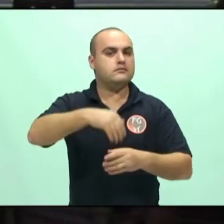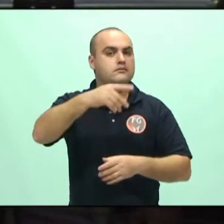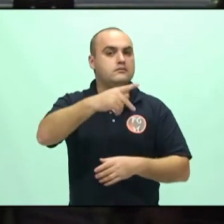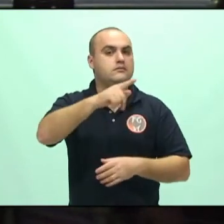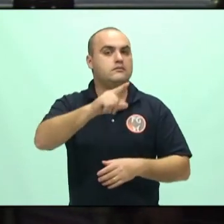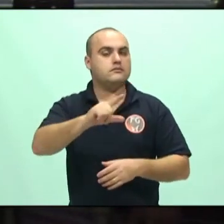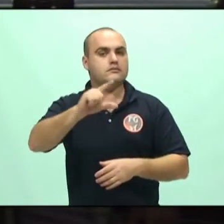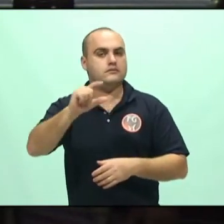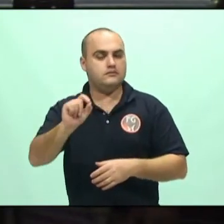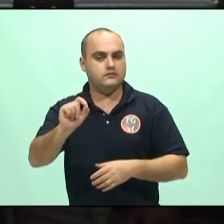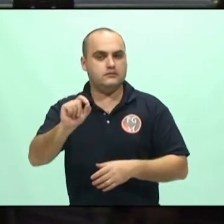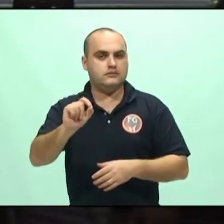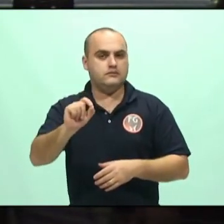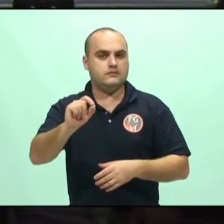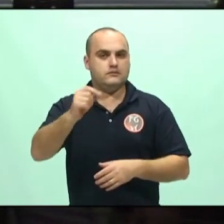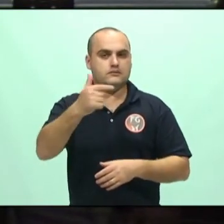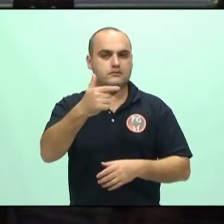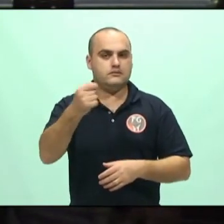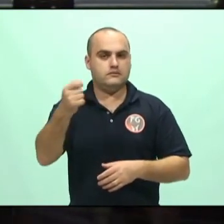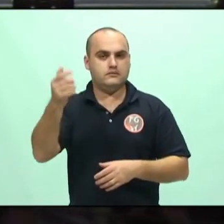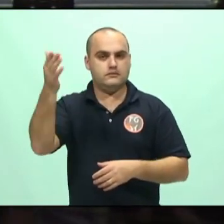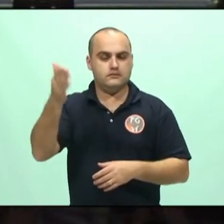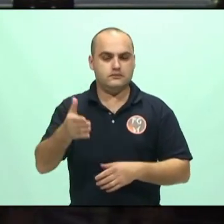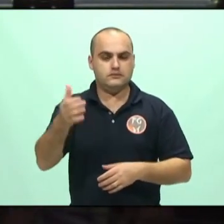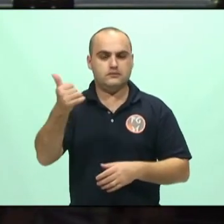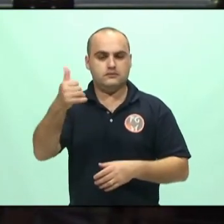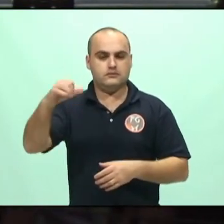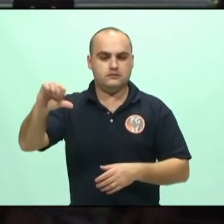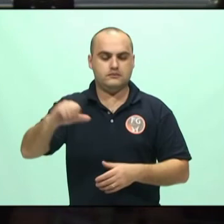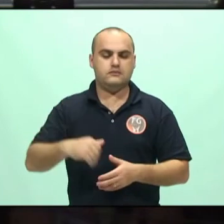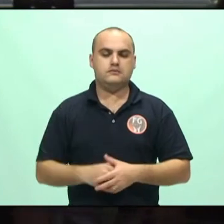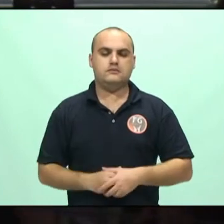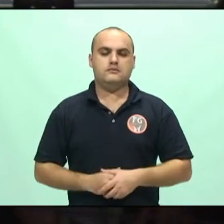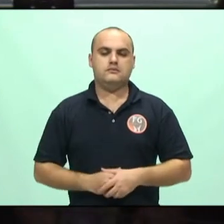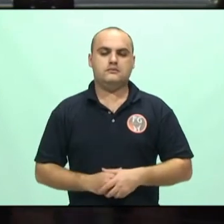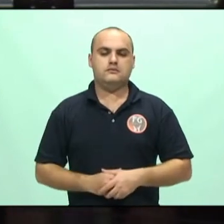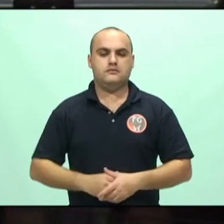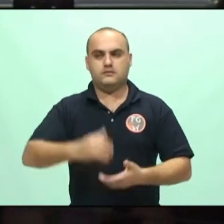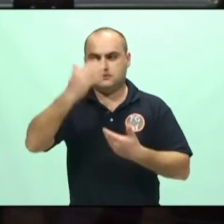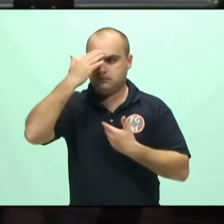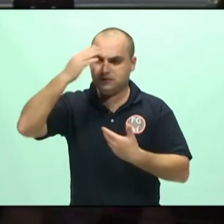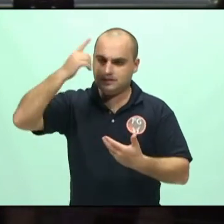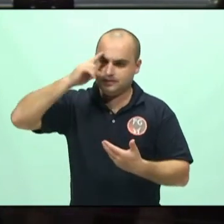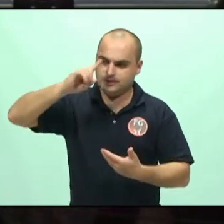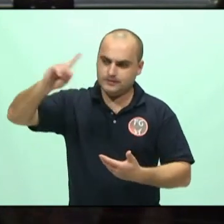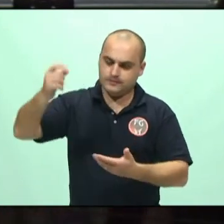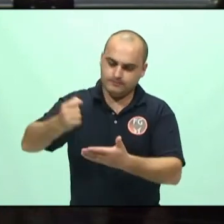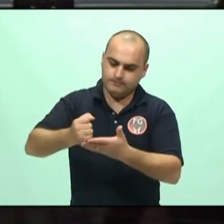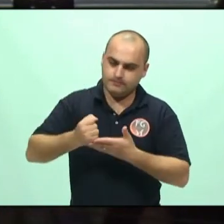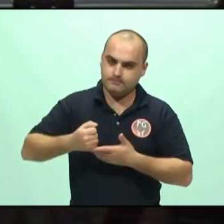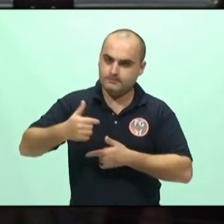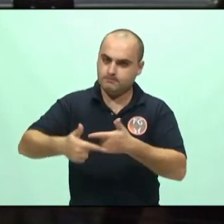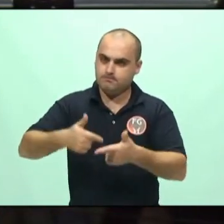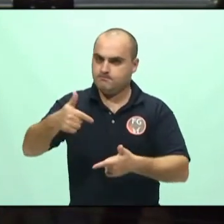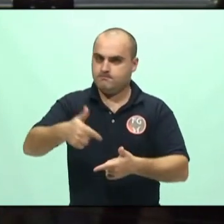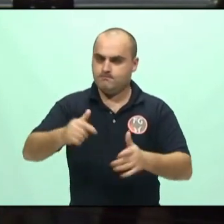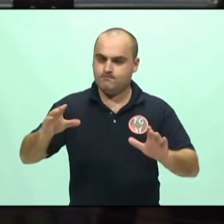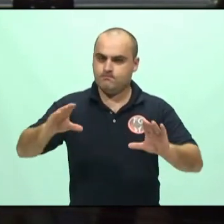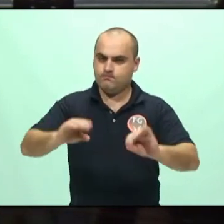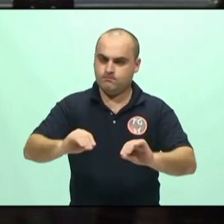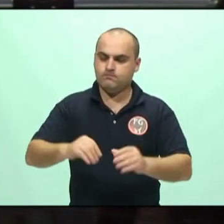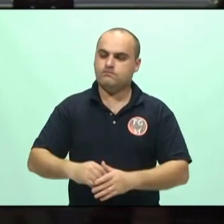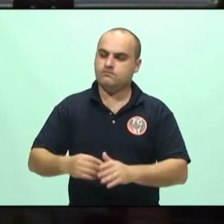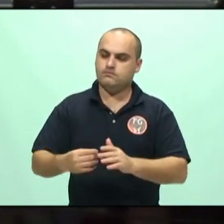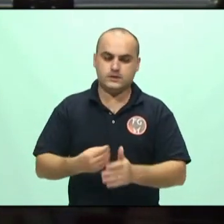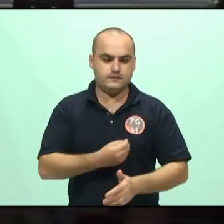projeto de lei ordinária 200 barra 2019 agradecendo a Deus pelo alfine da Conceição dos trabalhos desta noite